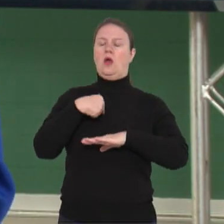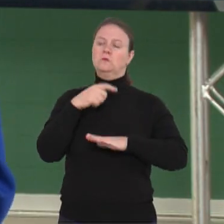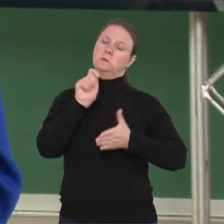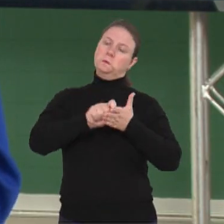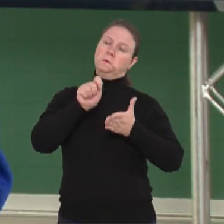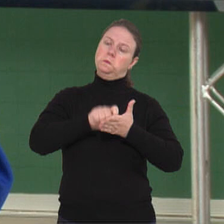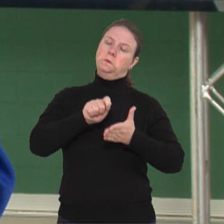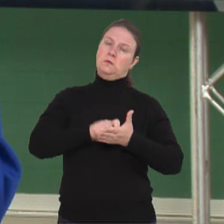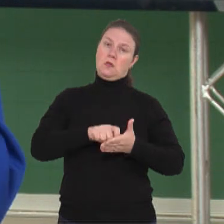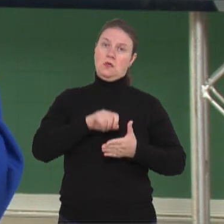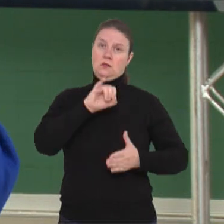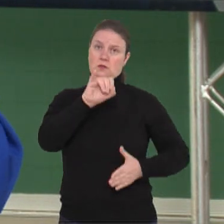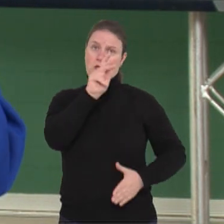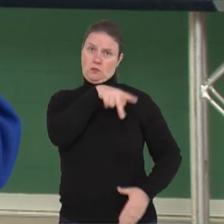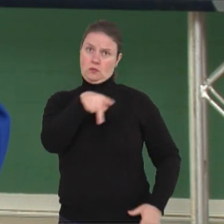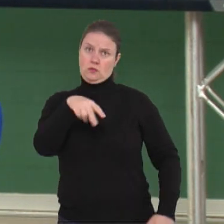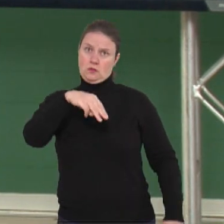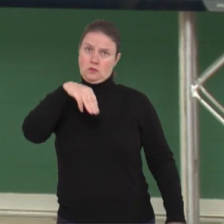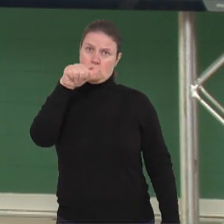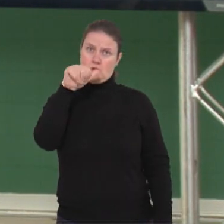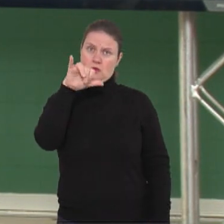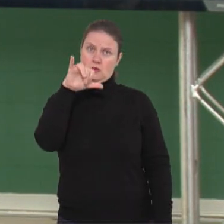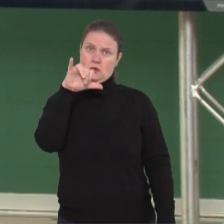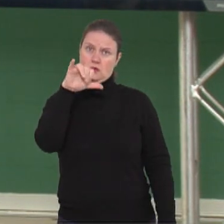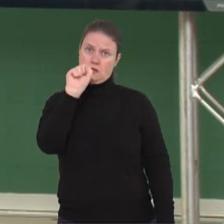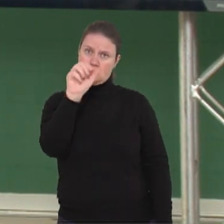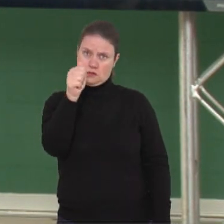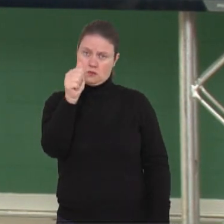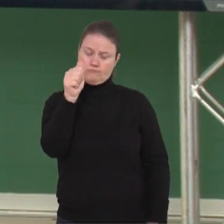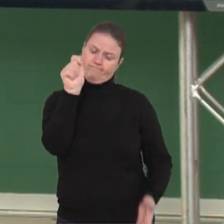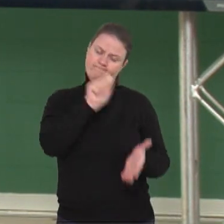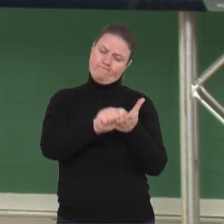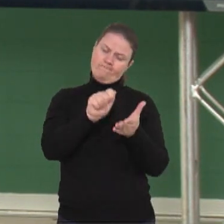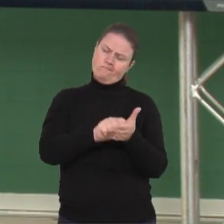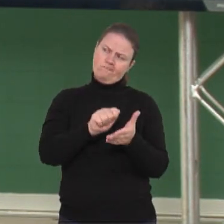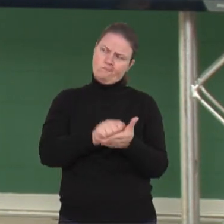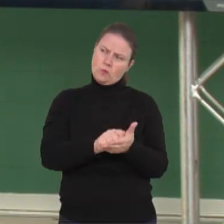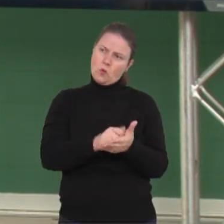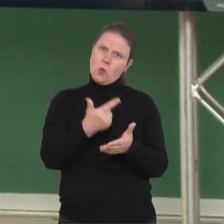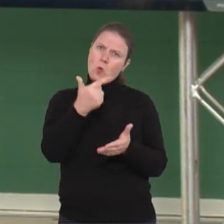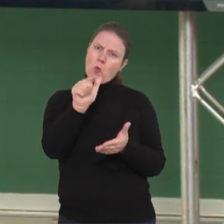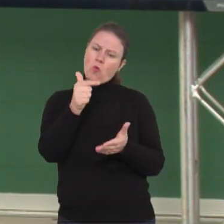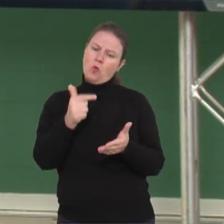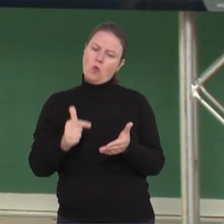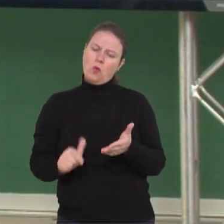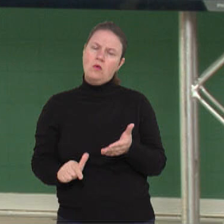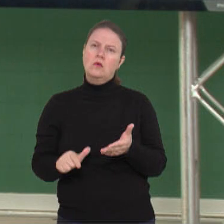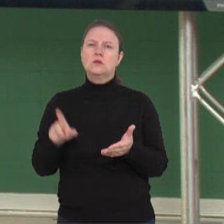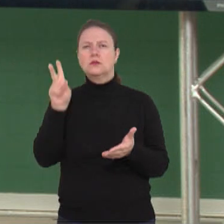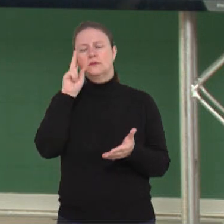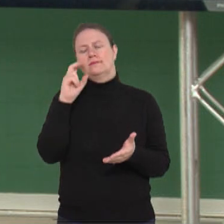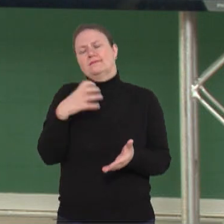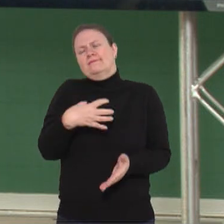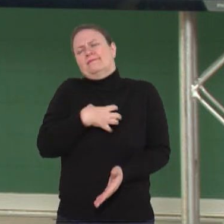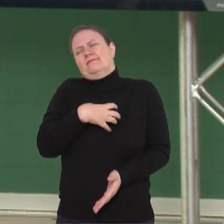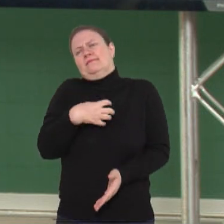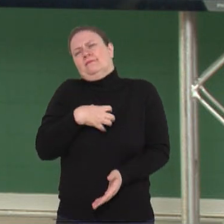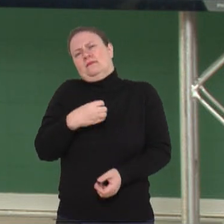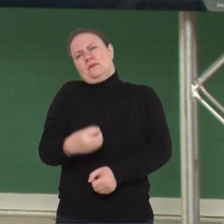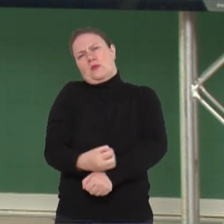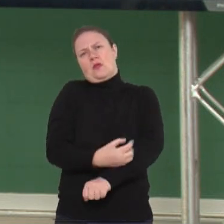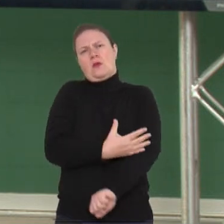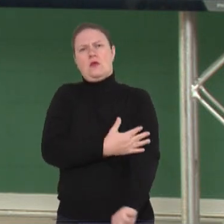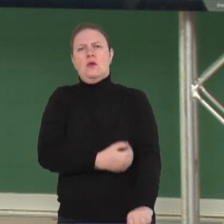Maísa, professora, fizer a resenha desse filme, eu vou trazer talvez outras coisas, né, que me emocionaram no